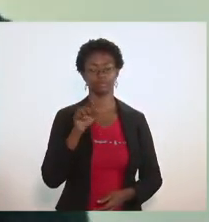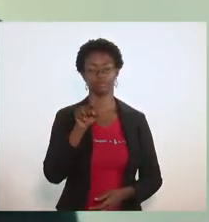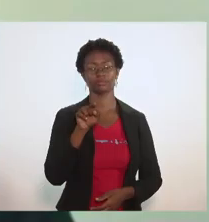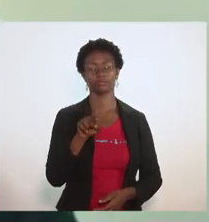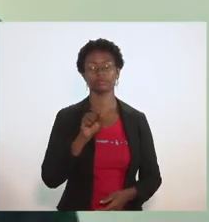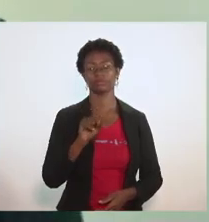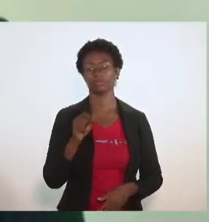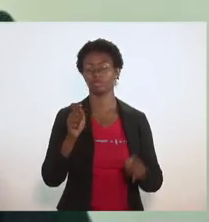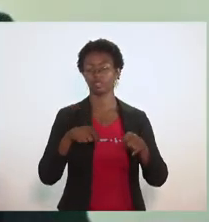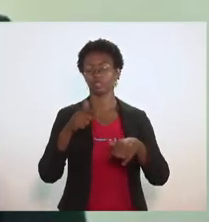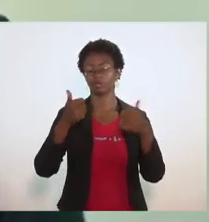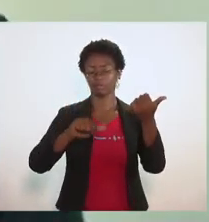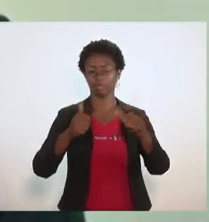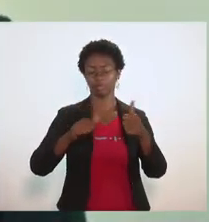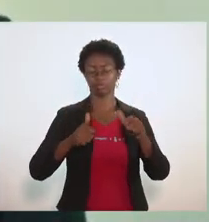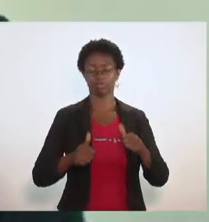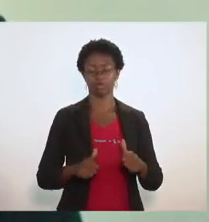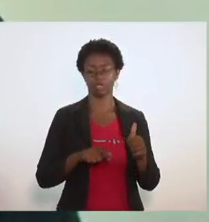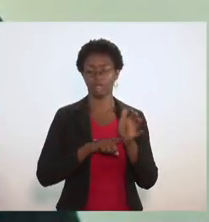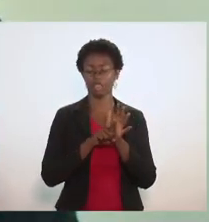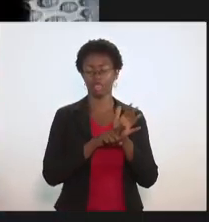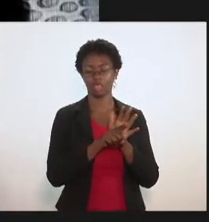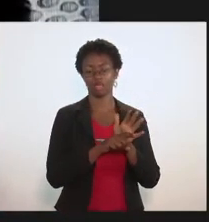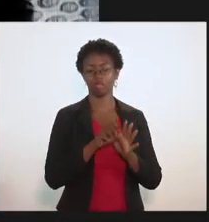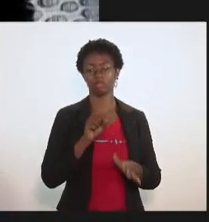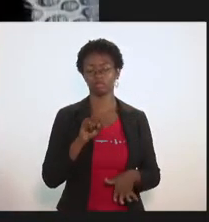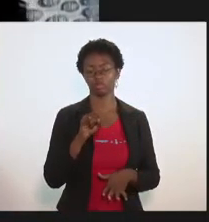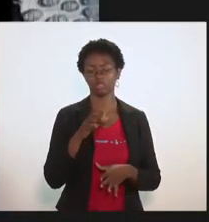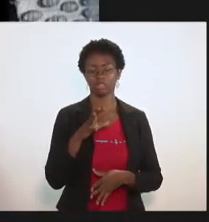Regiane. O parecer é pela juridicidade.